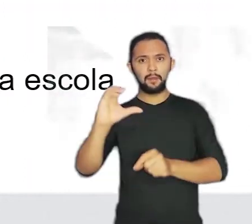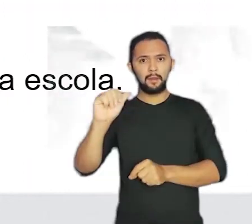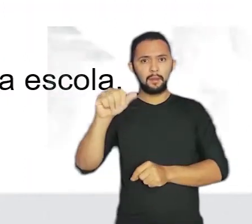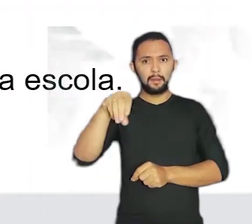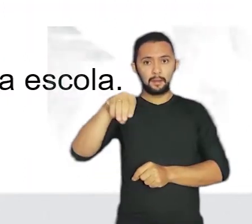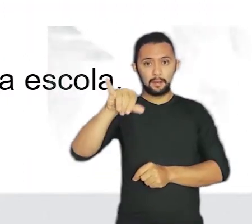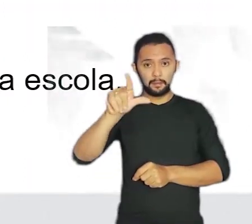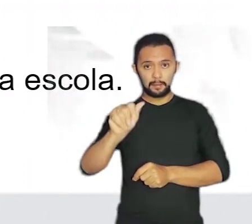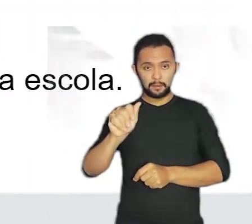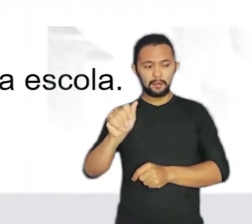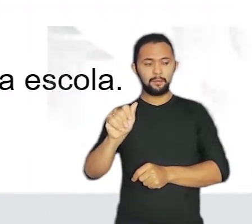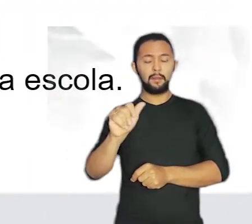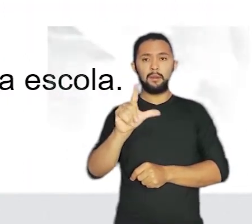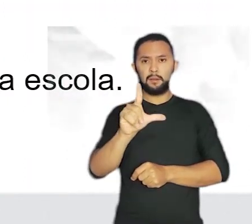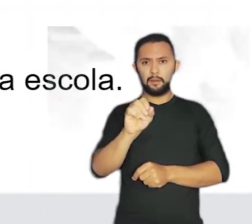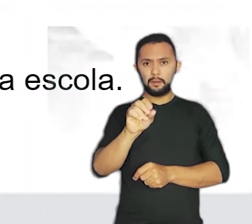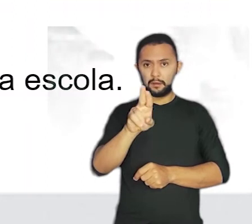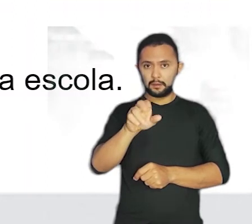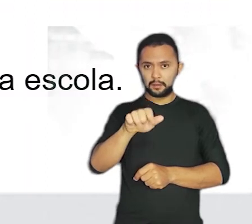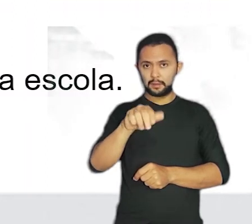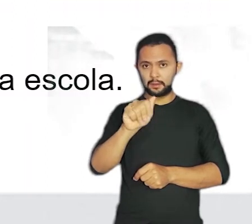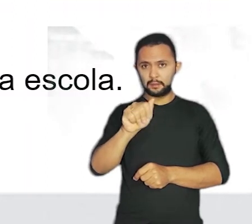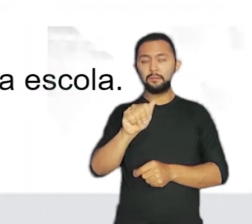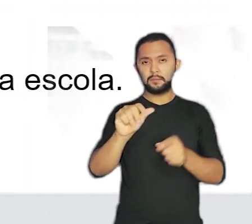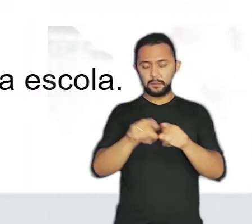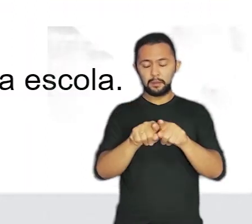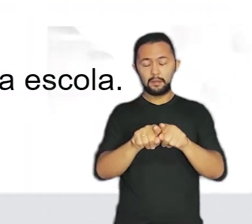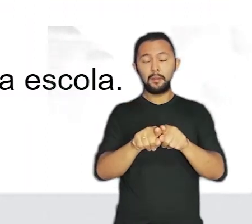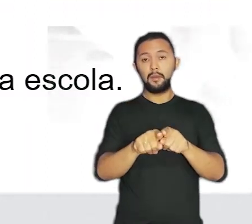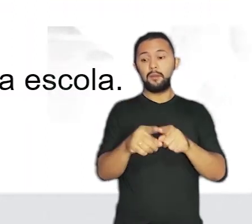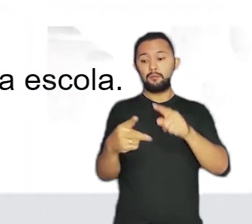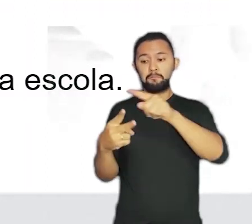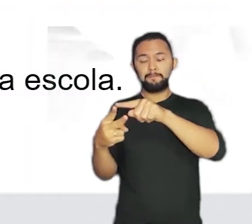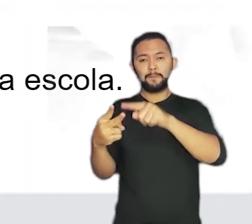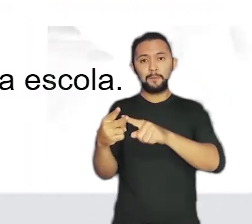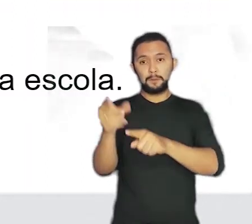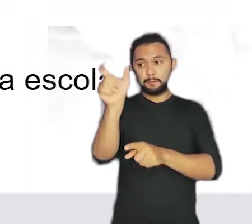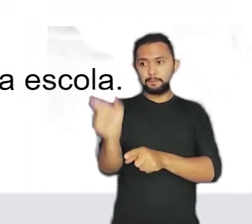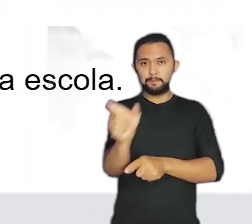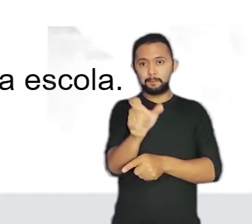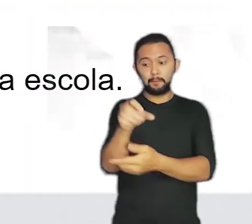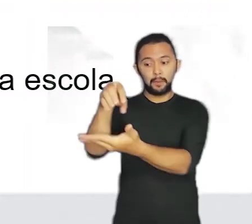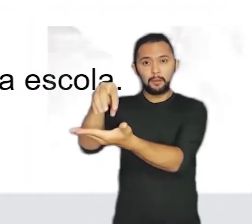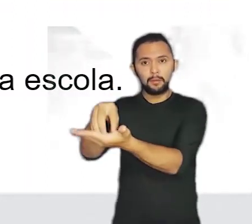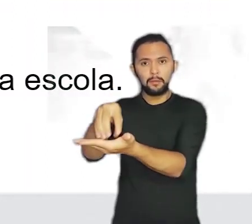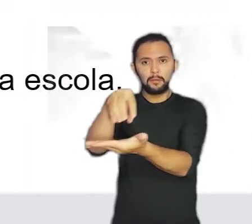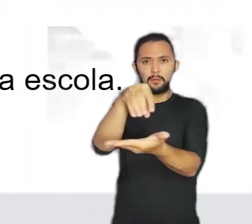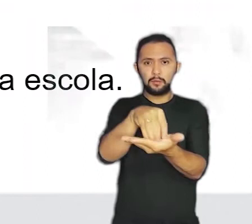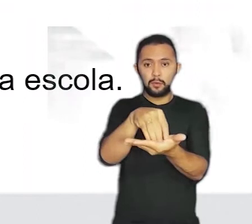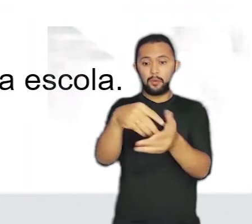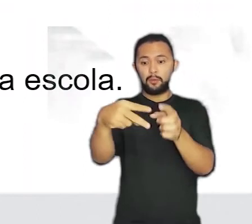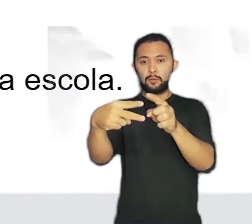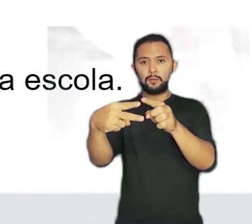Lorena. Foi somente a Camila que fez? Não, professor. A Lorena também fez. Então eu tenho 2 núcleos, concordam? Então